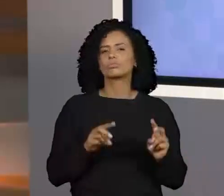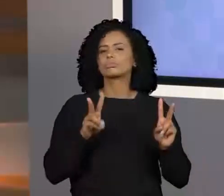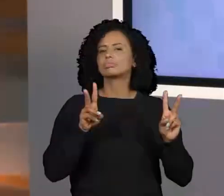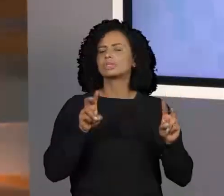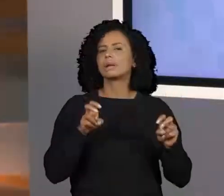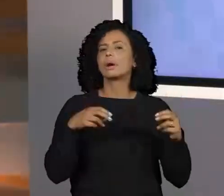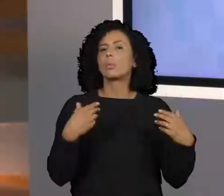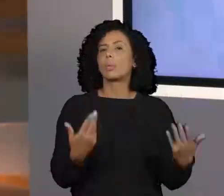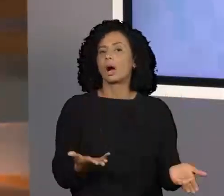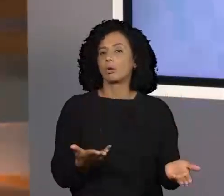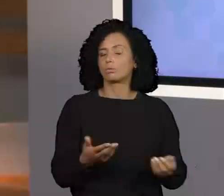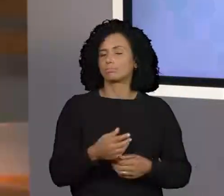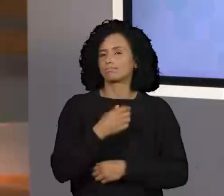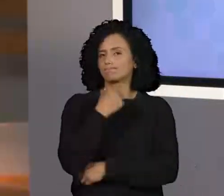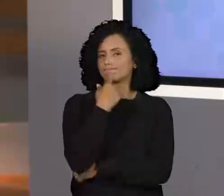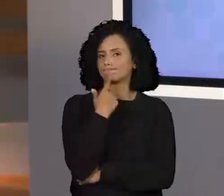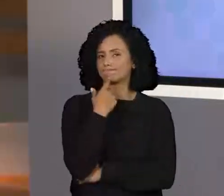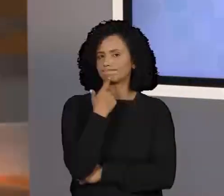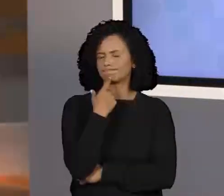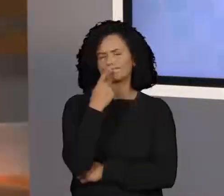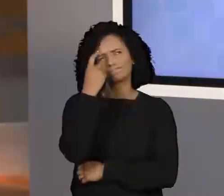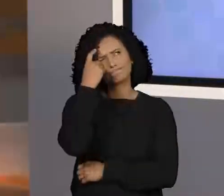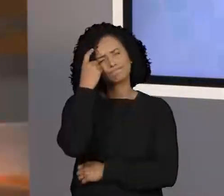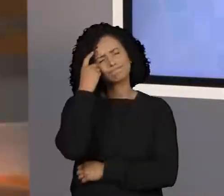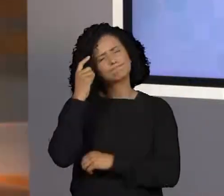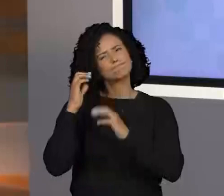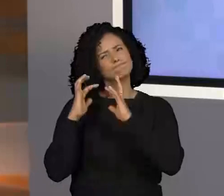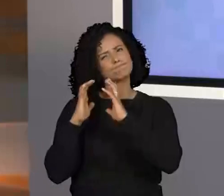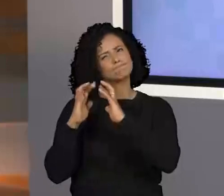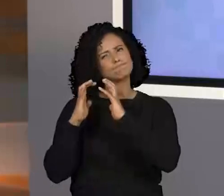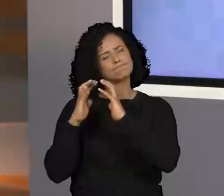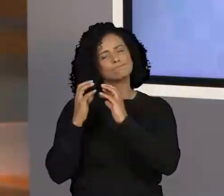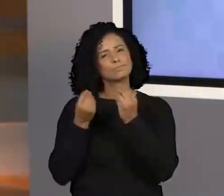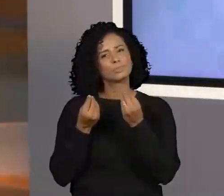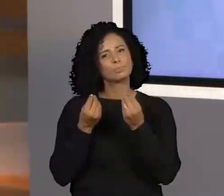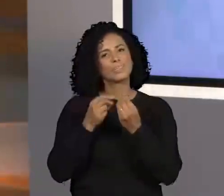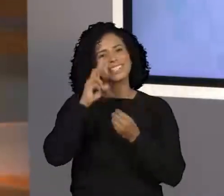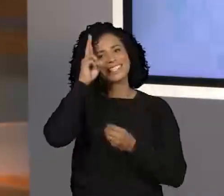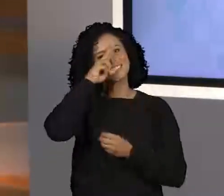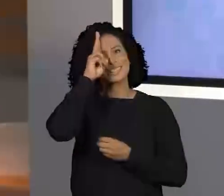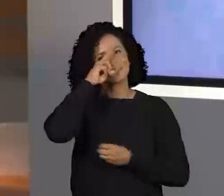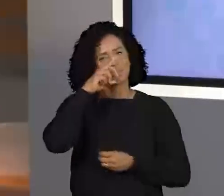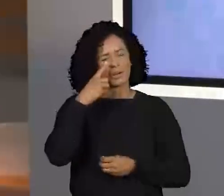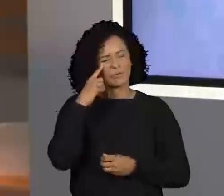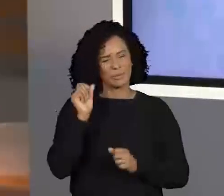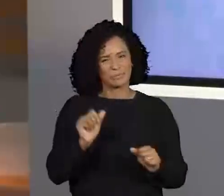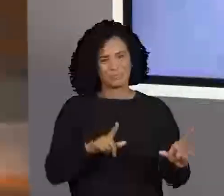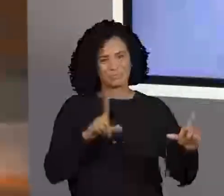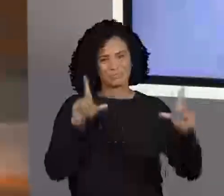o professor vai falar sobre hoje, pensando em história. Vamos para a tela.